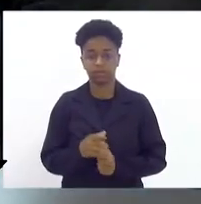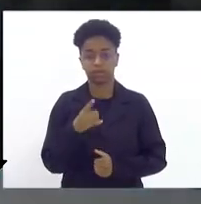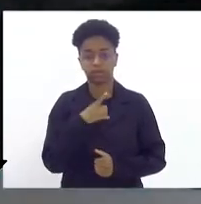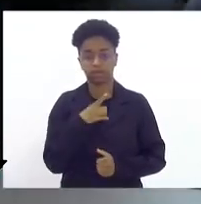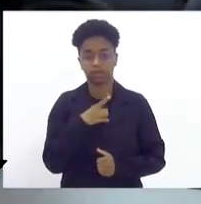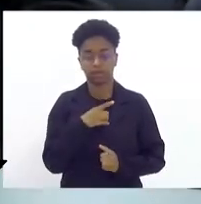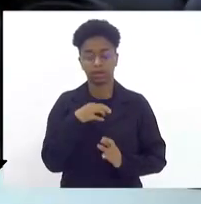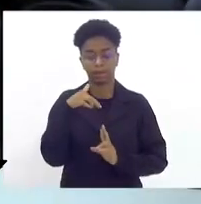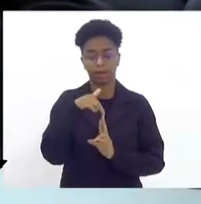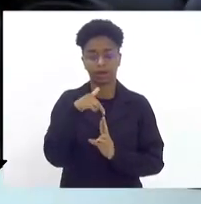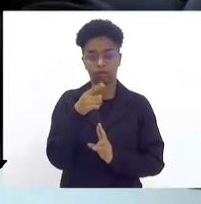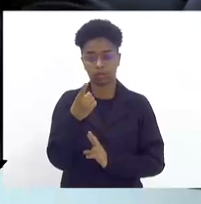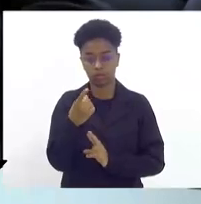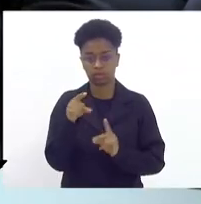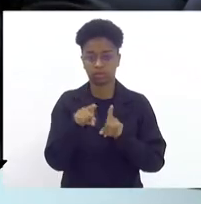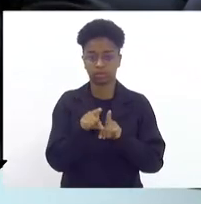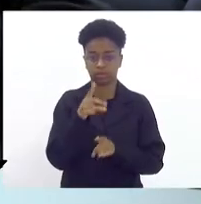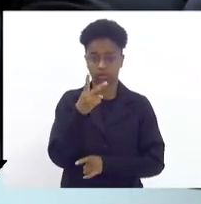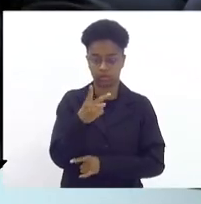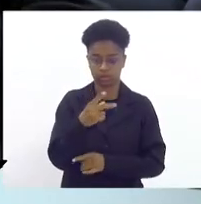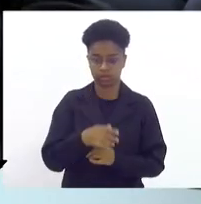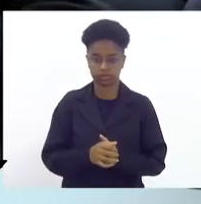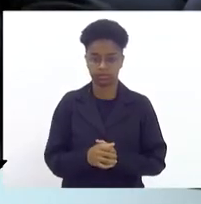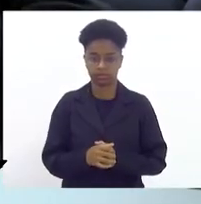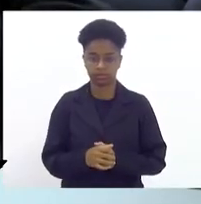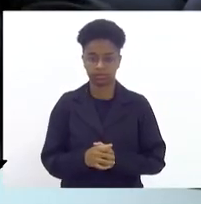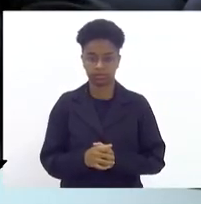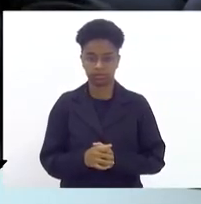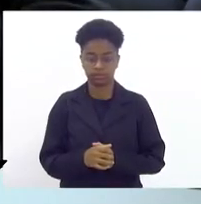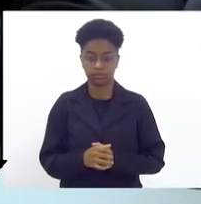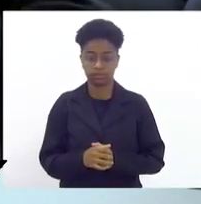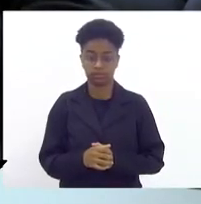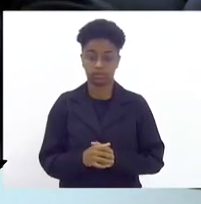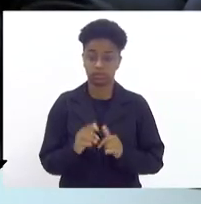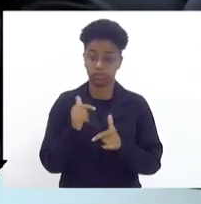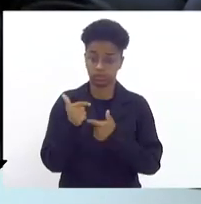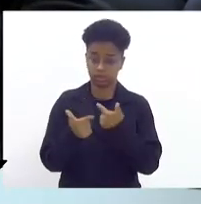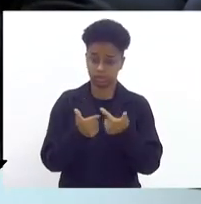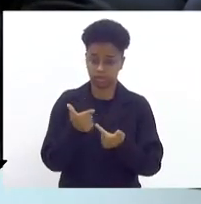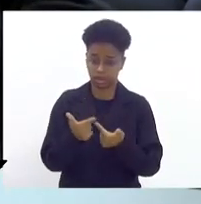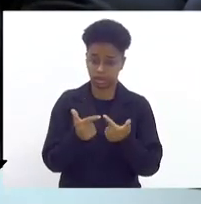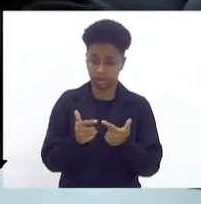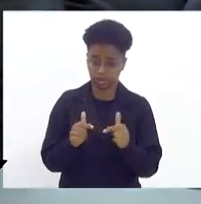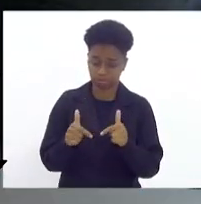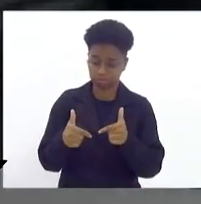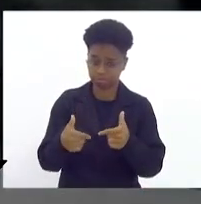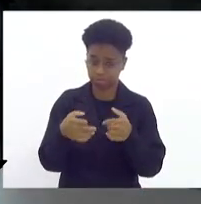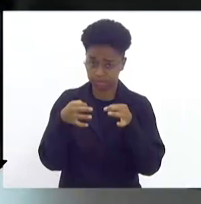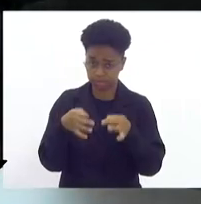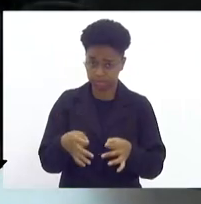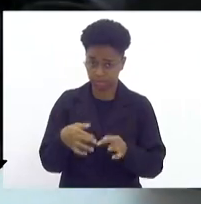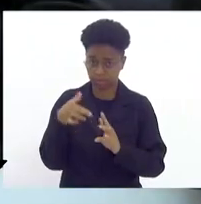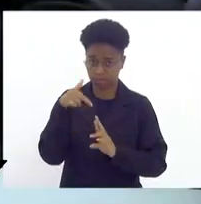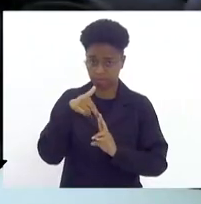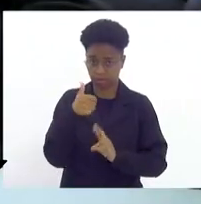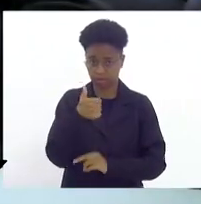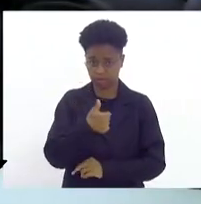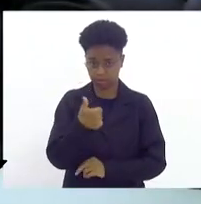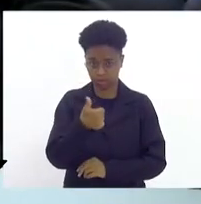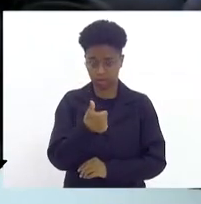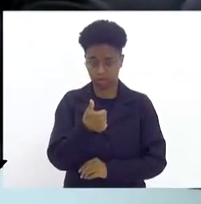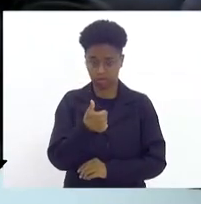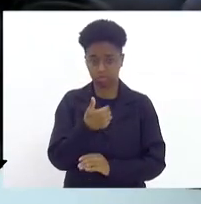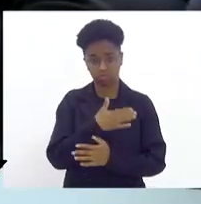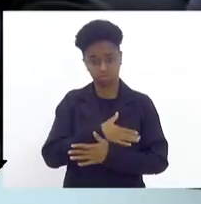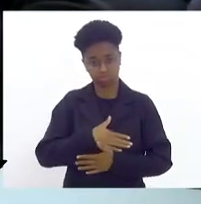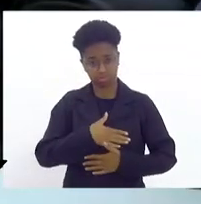nos parágrafos 1 e 2. O serviço adequado, parágrafo 1º, é o que satisfaz as